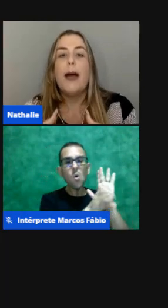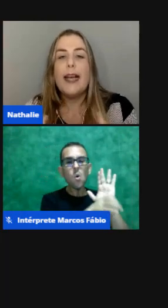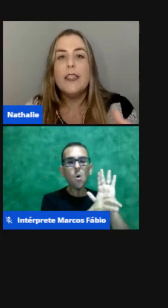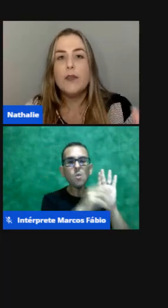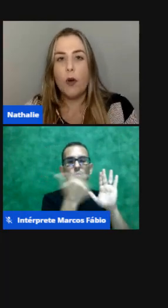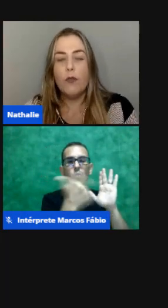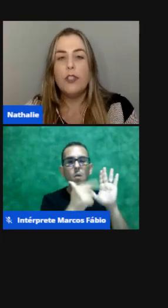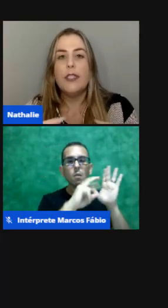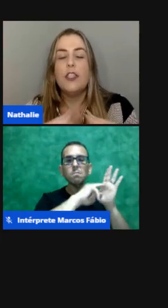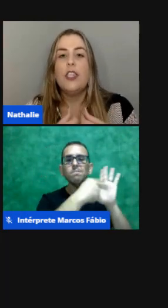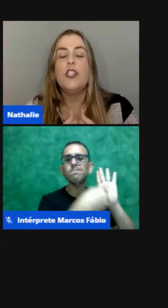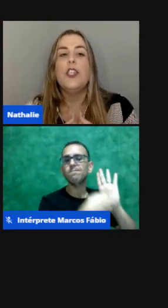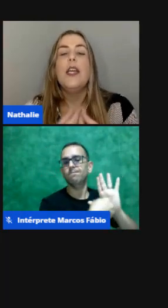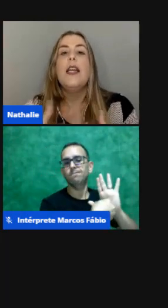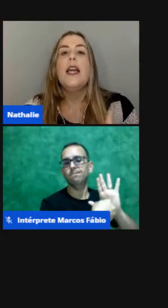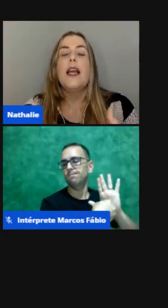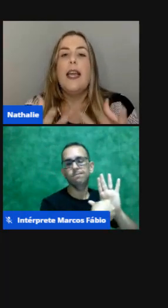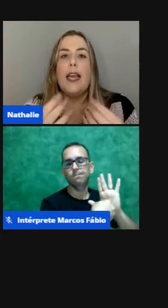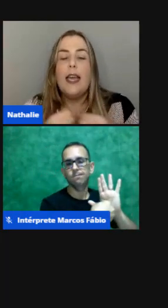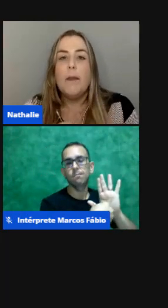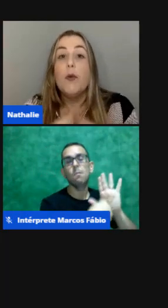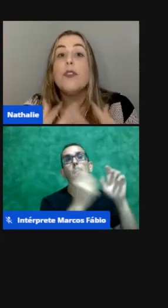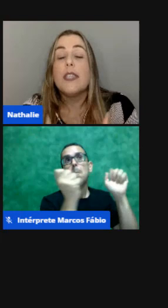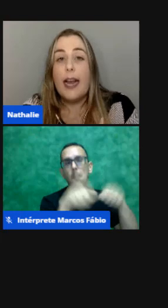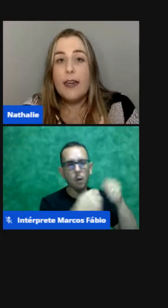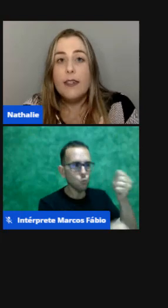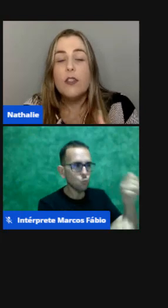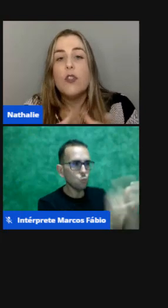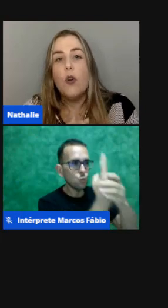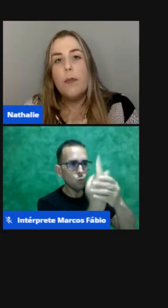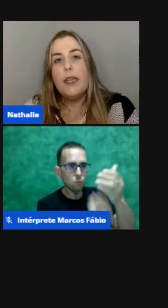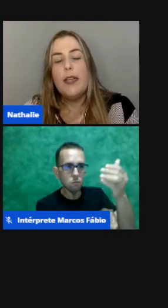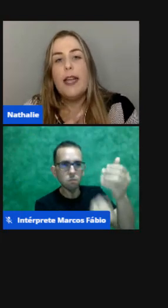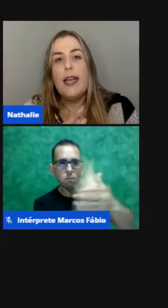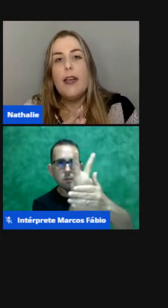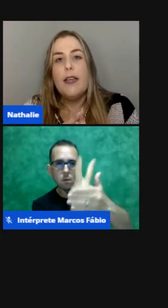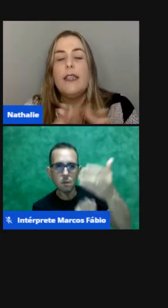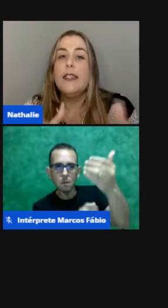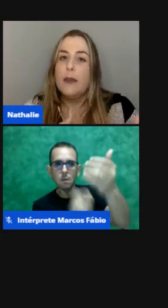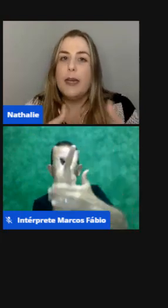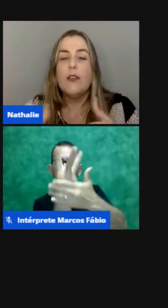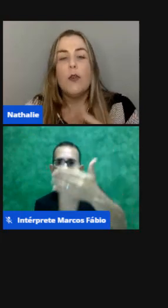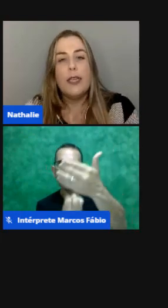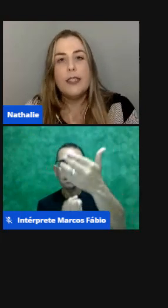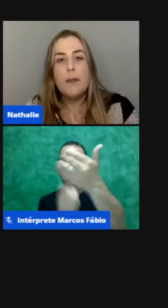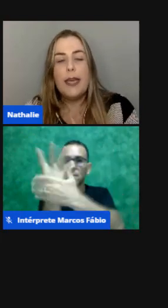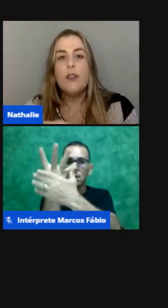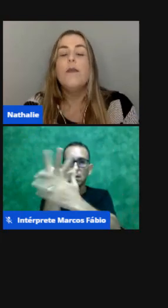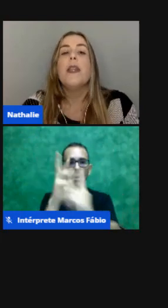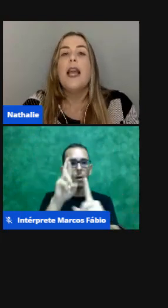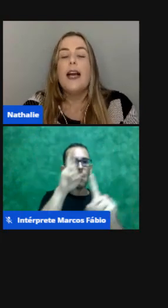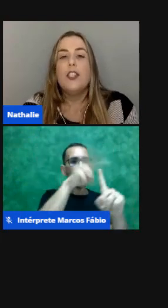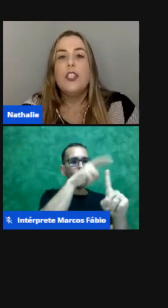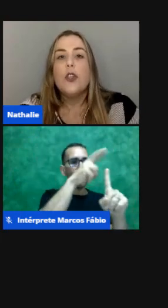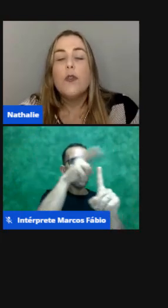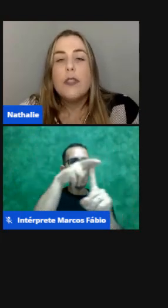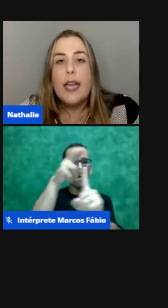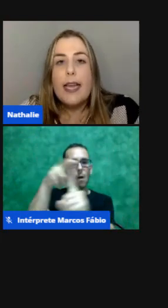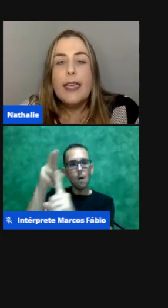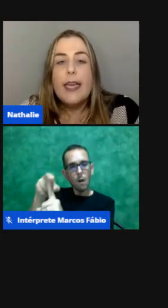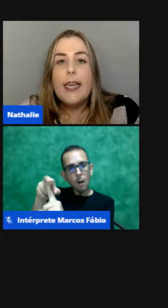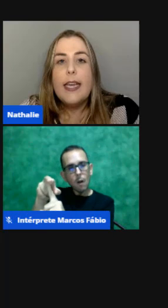quanto mais fontes a gente buscar sobre determinado conhecimento, a